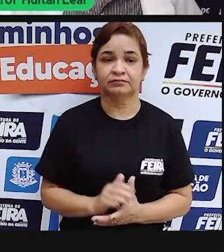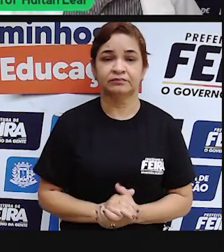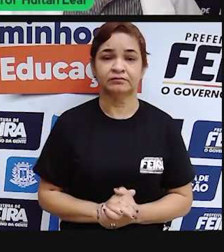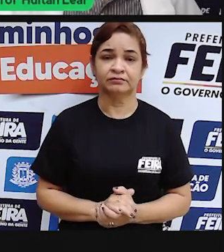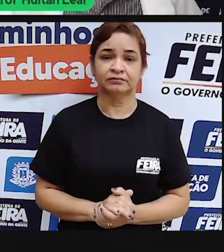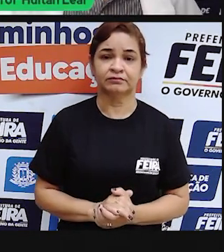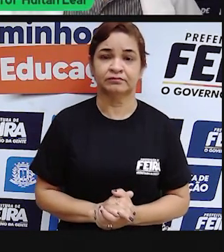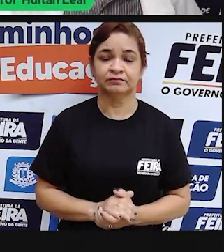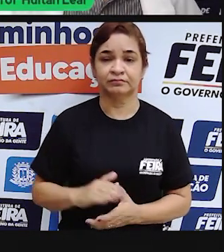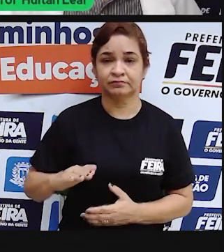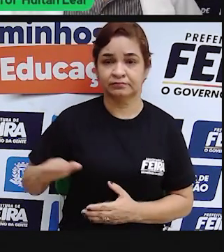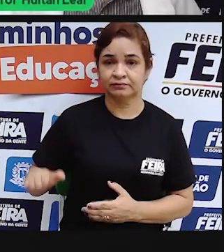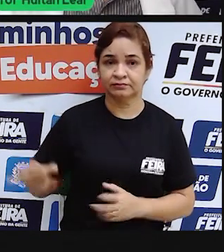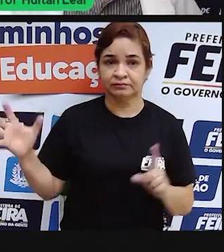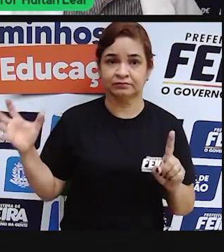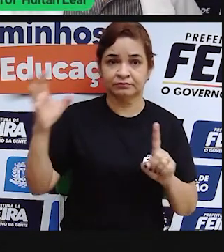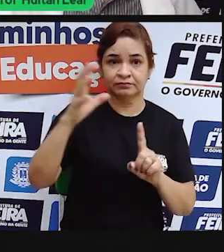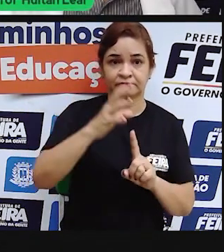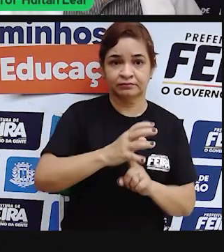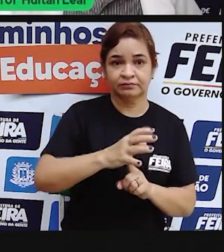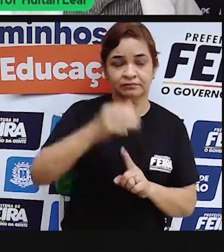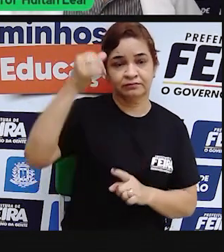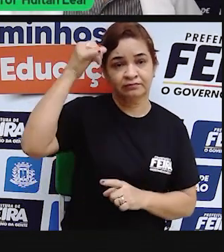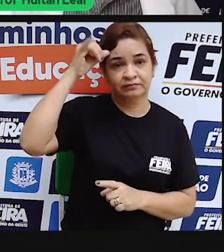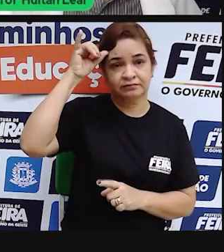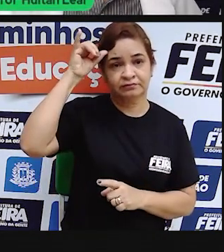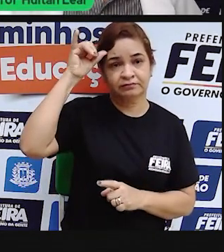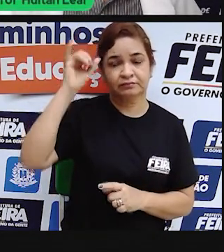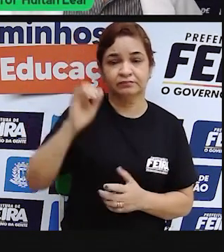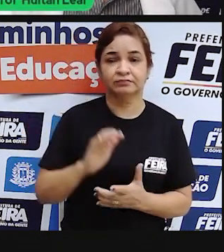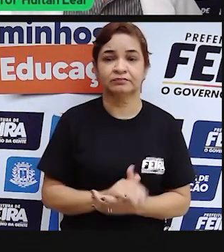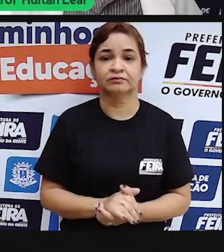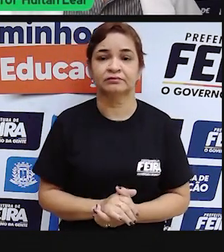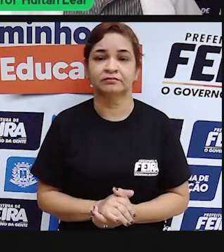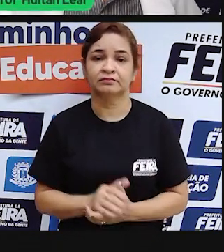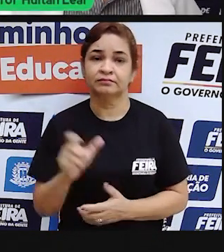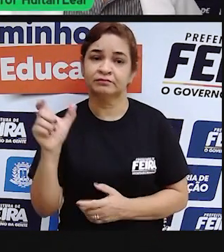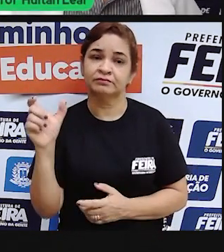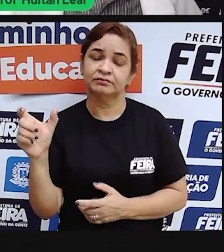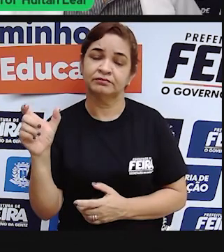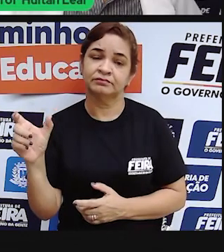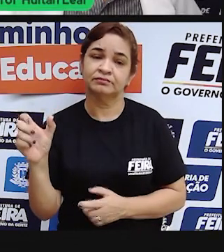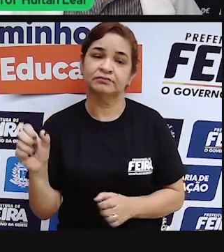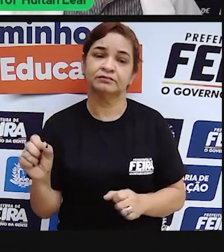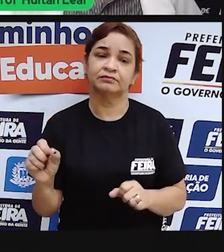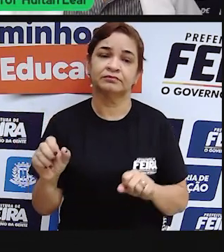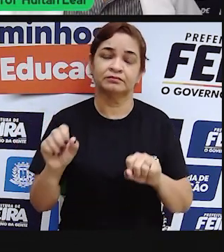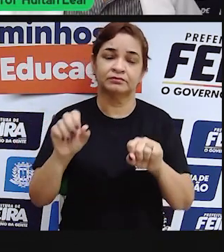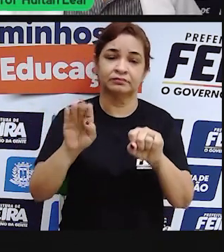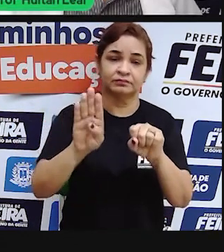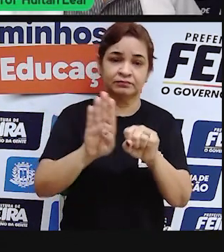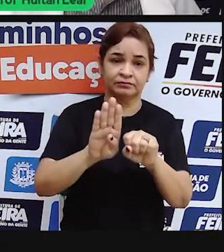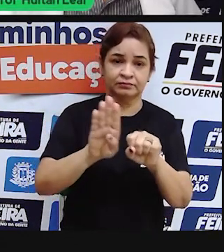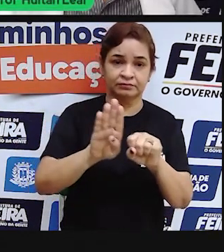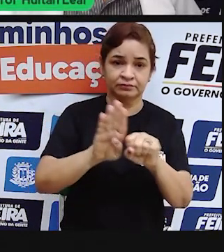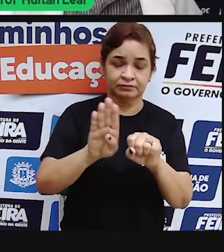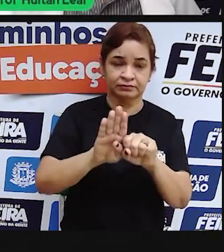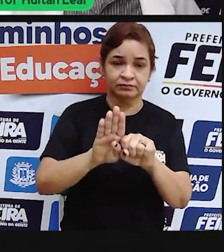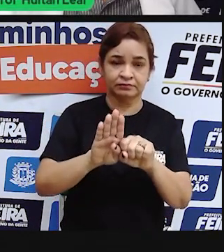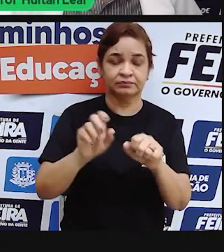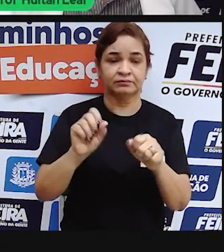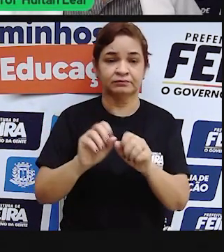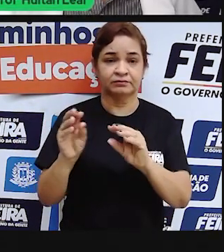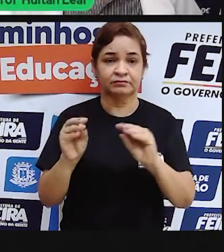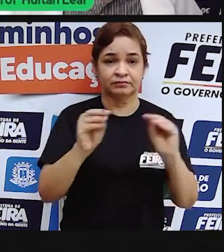A menina foi atacada pela vaca. A vaca é substantivo e está praticando uma ação